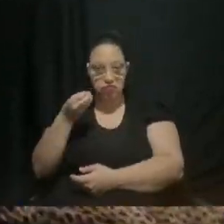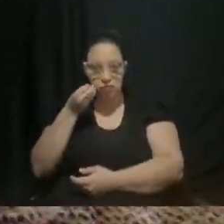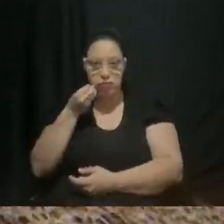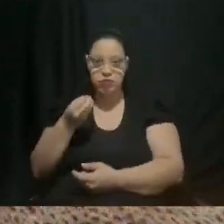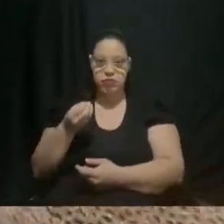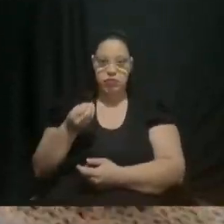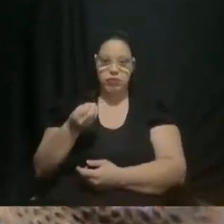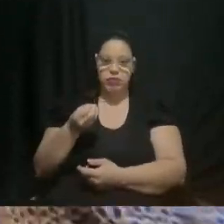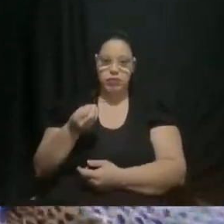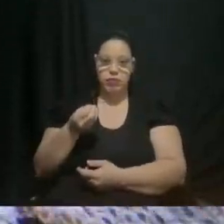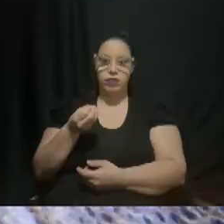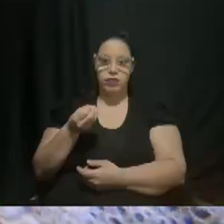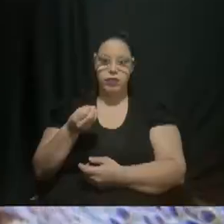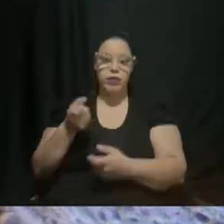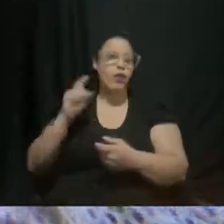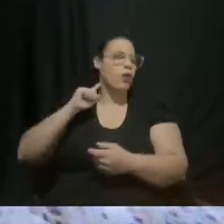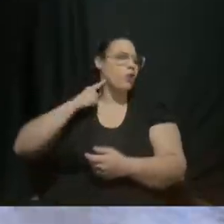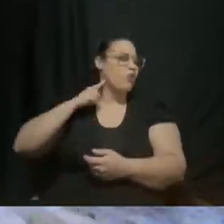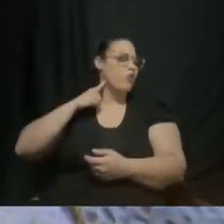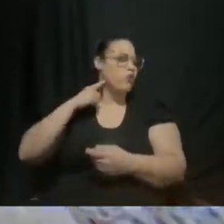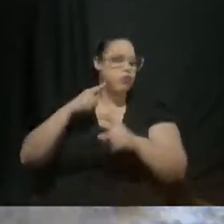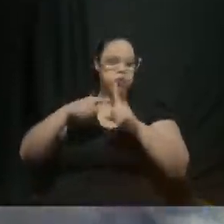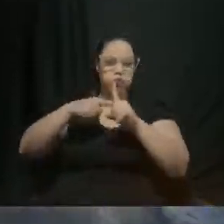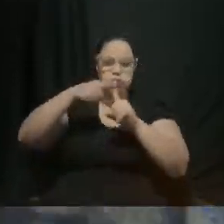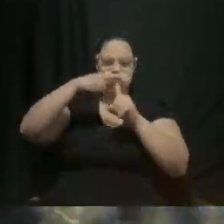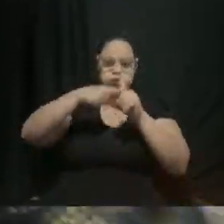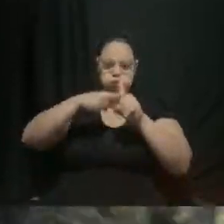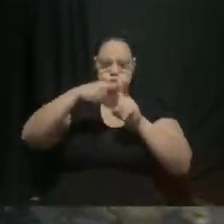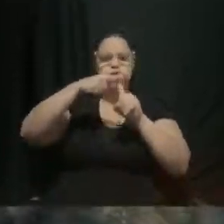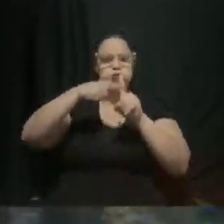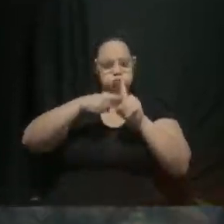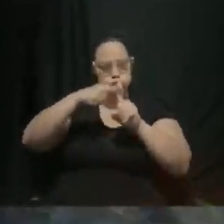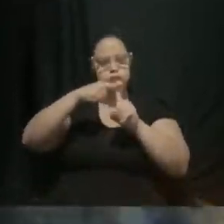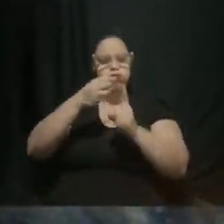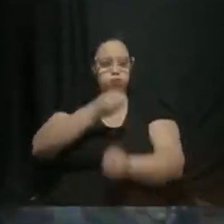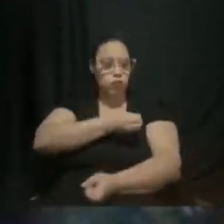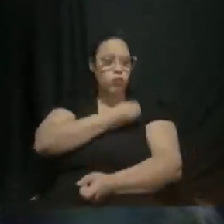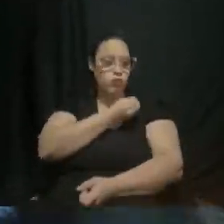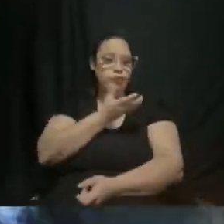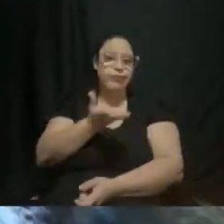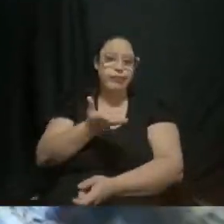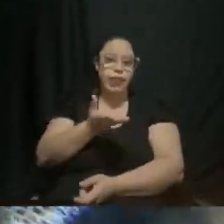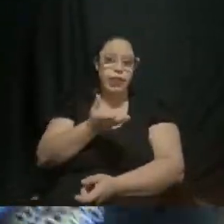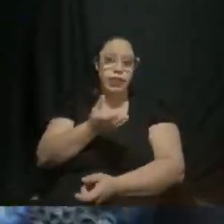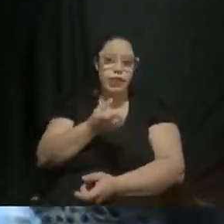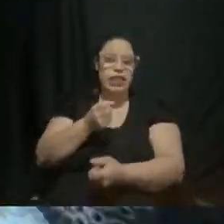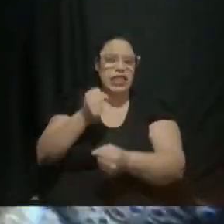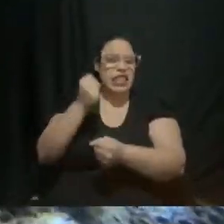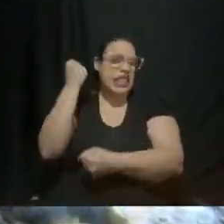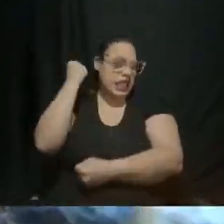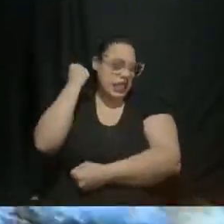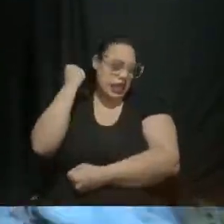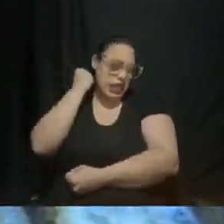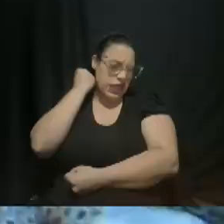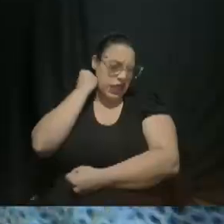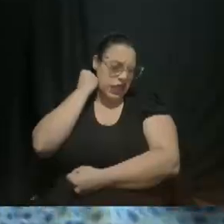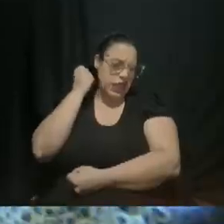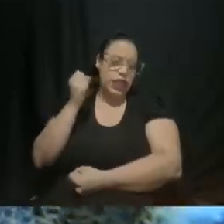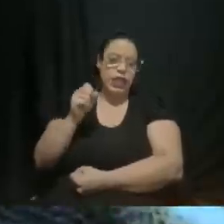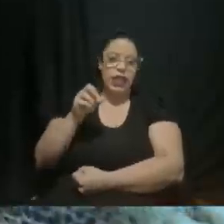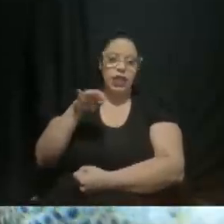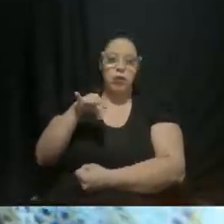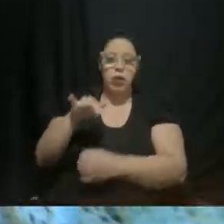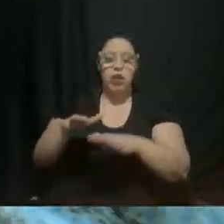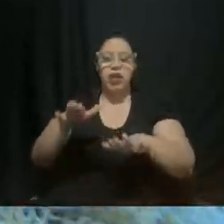poluição ou mudança de temperatura no ambiente em que vivem, os corais sofrem um estresse e a simbiose é desequilibrada. Com isso,